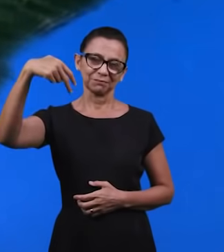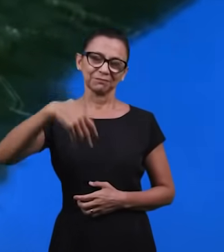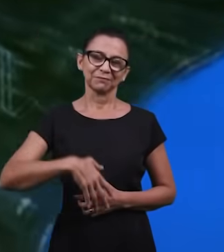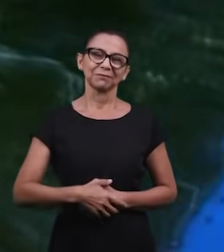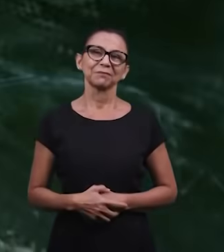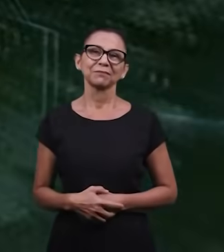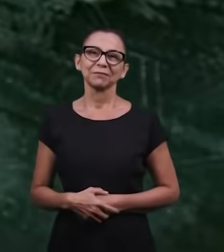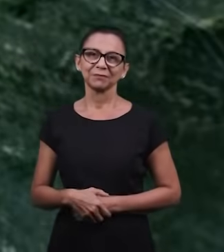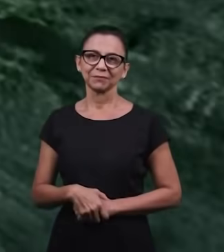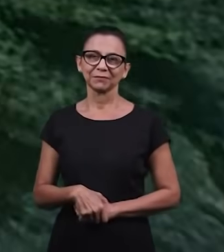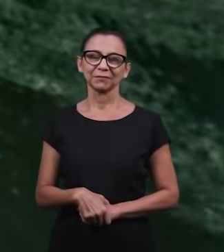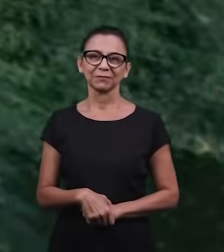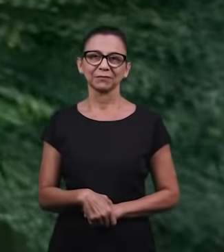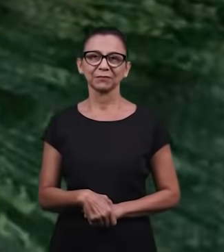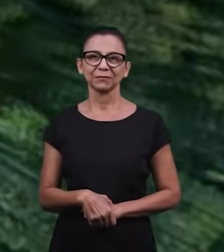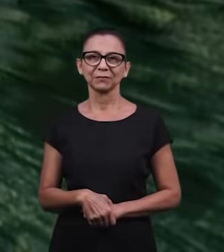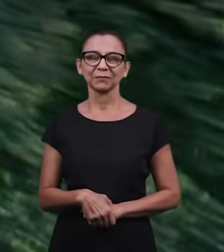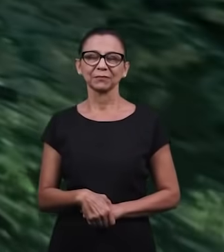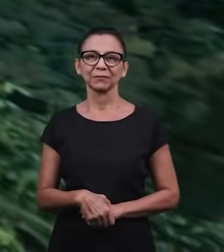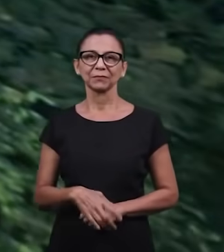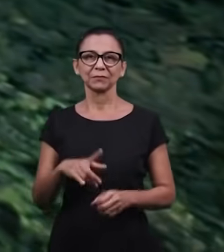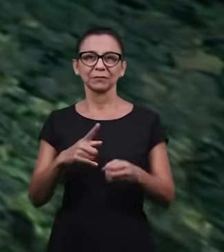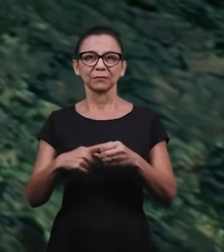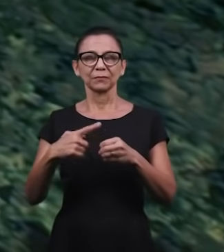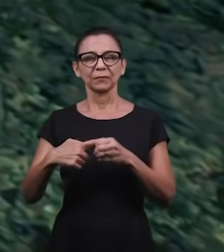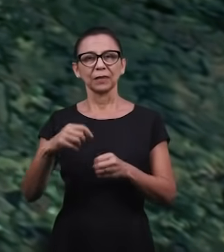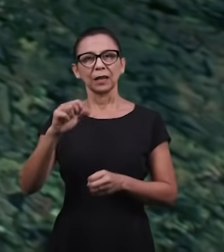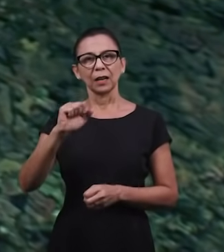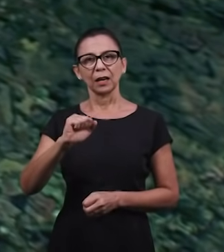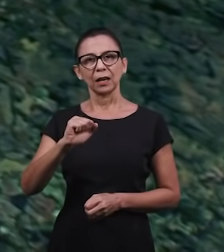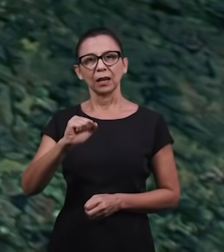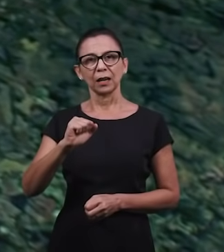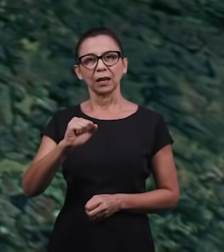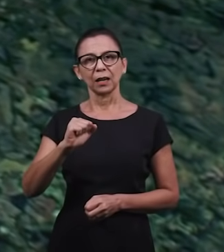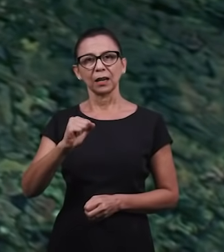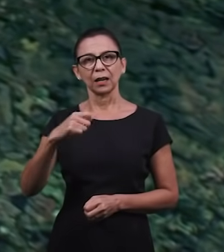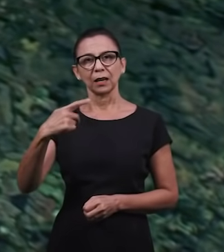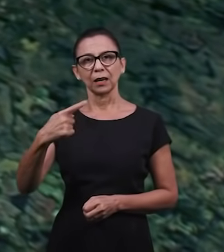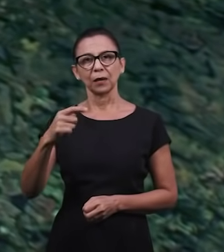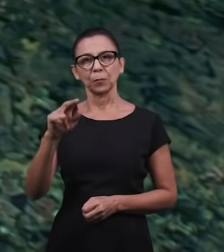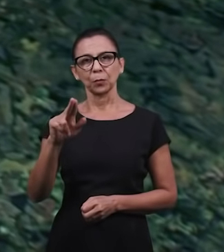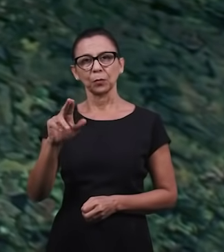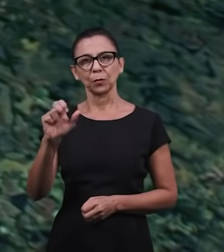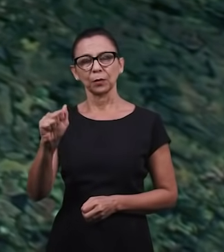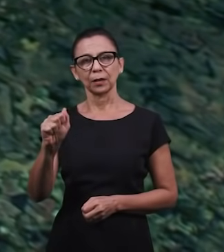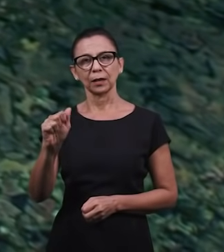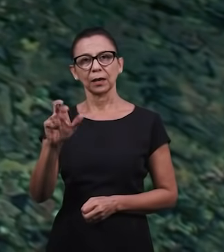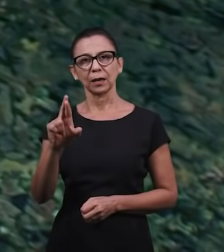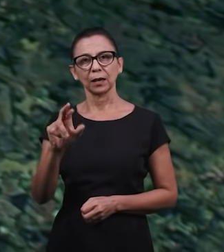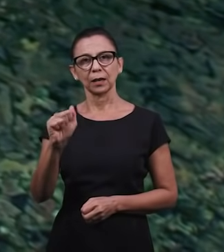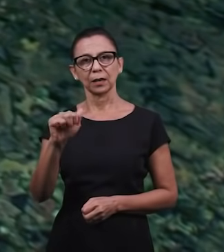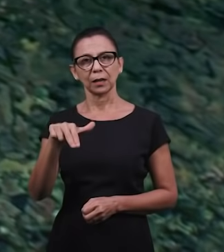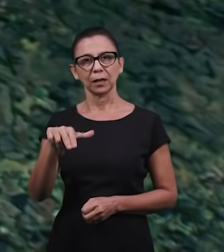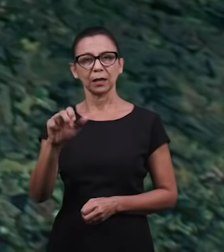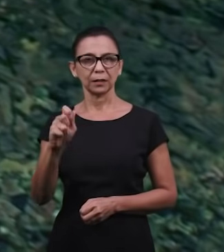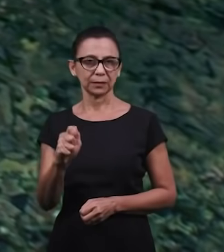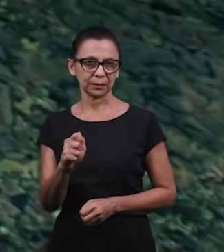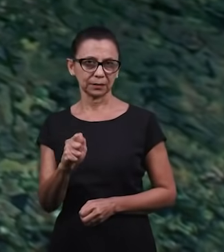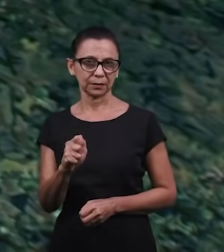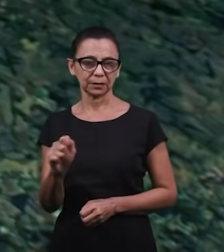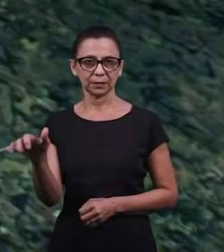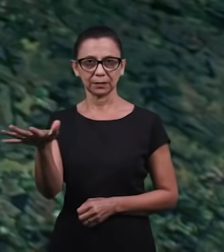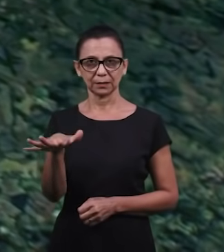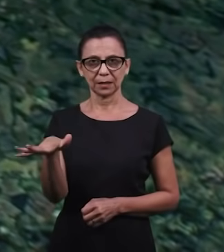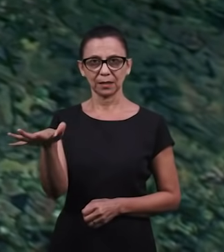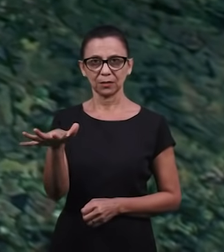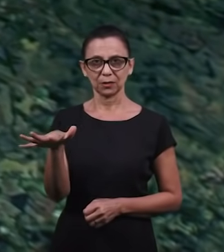Paraná, porque vamos à cidade de Apucarana. E em Apucarana nós vamos ter uma ideia hoje da prosperidade